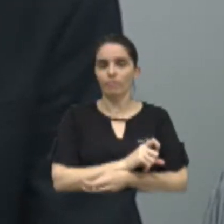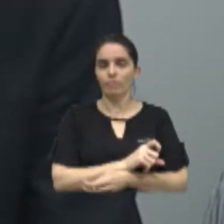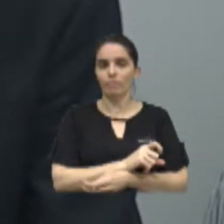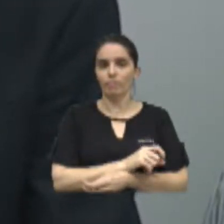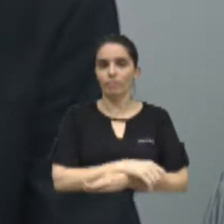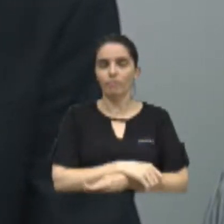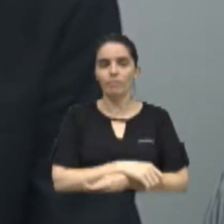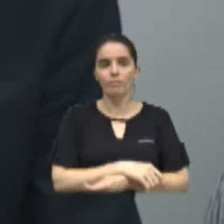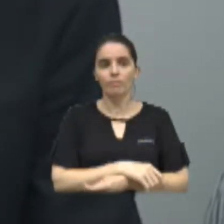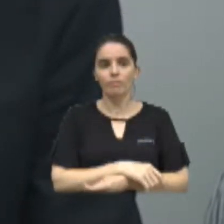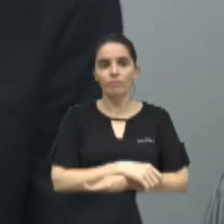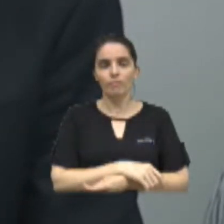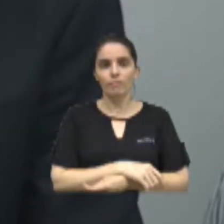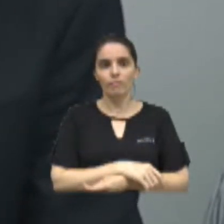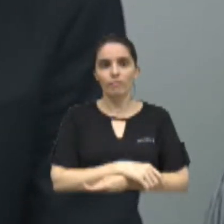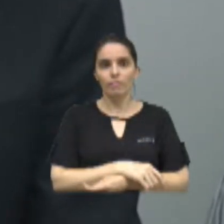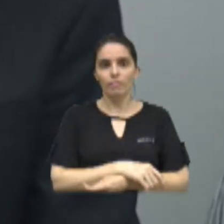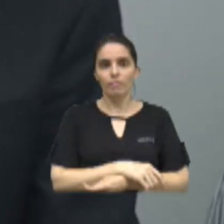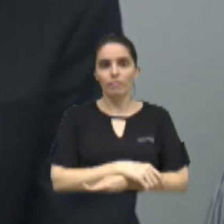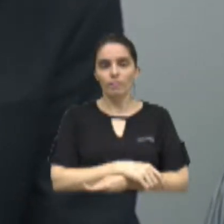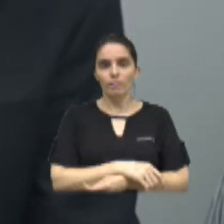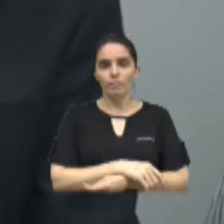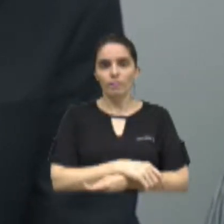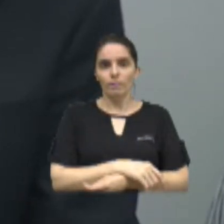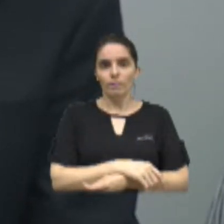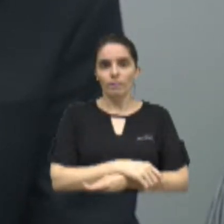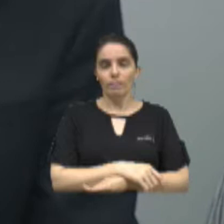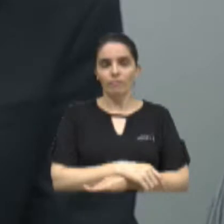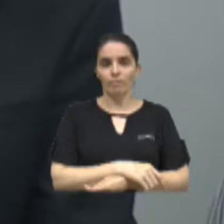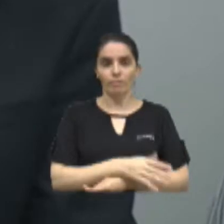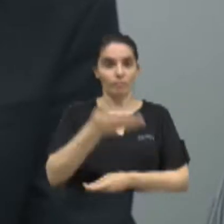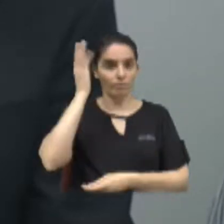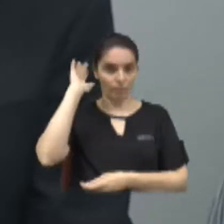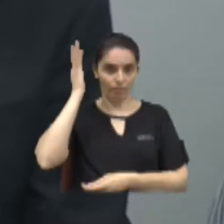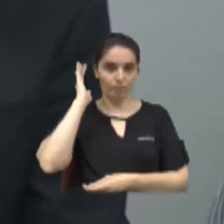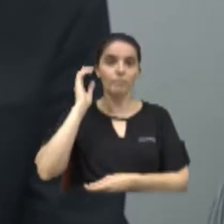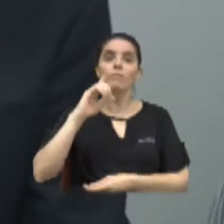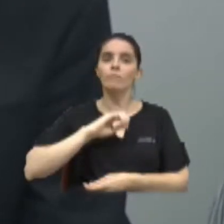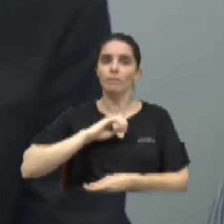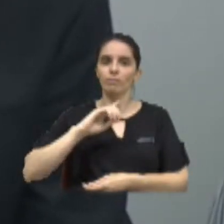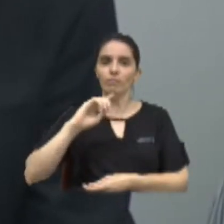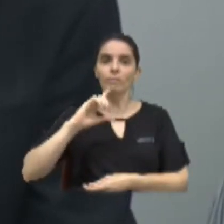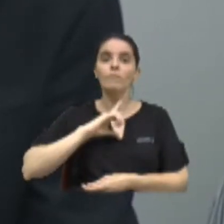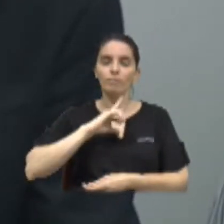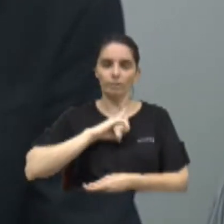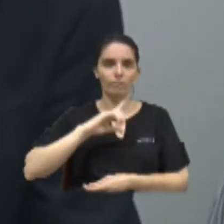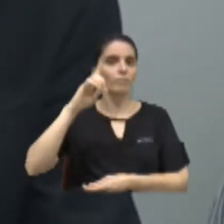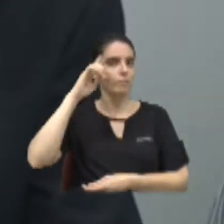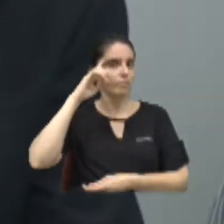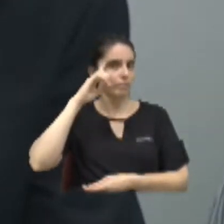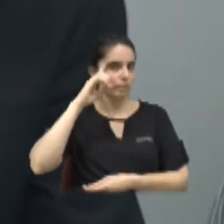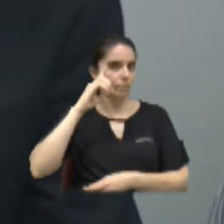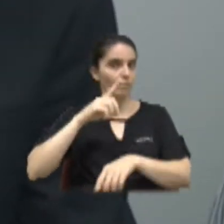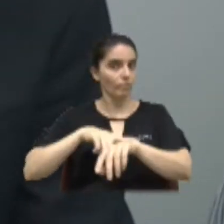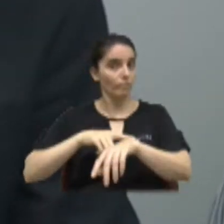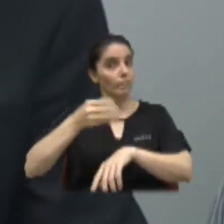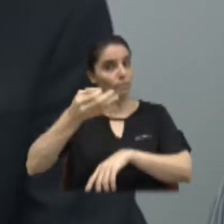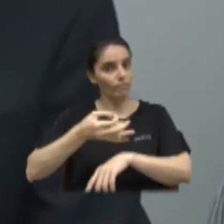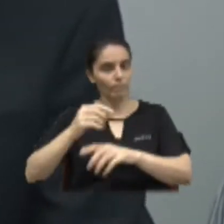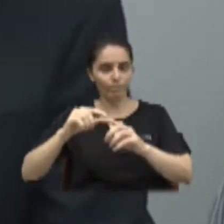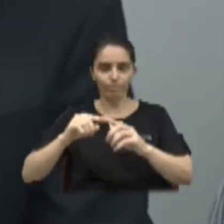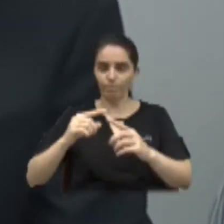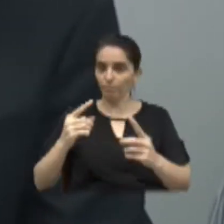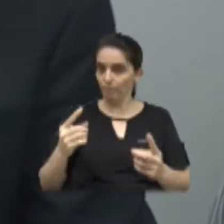Infelizmente, acredito até que passe regularmente, tem os horários e os dias certinho. Mas, infelizmente, por a falta